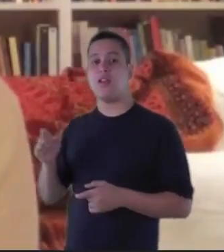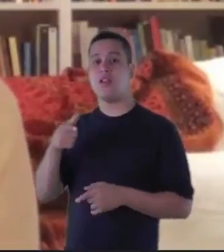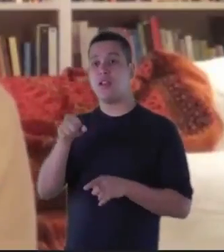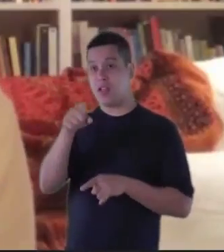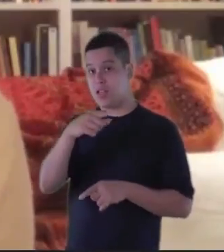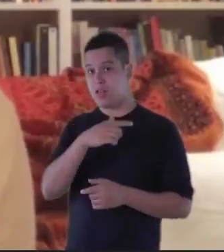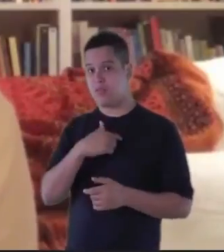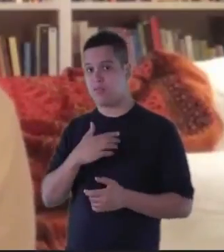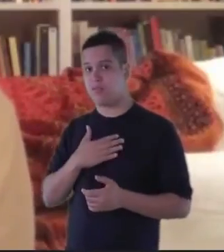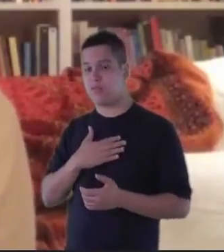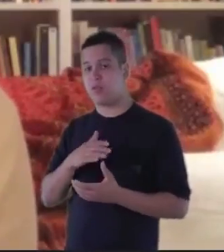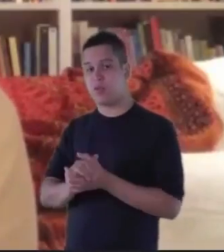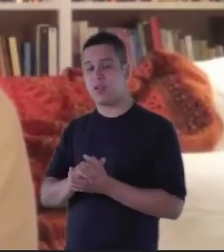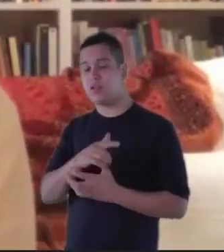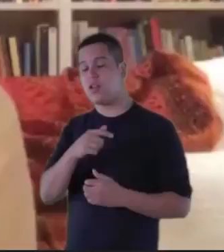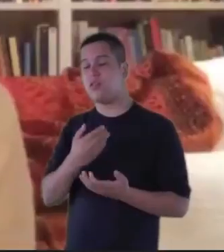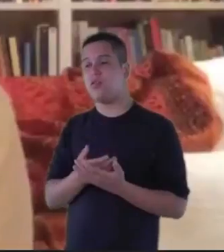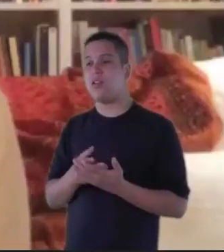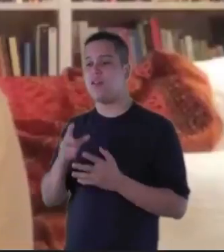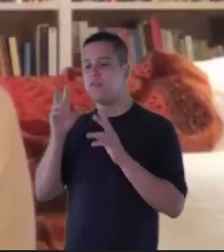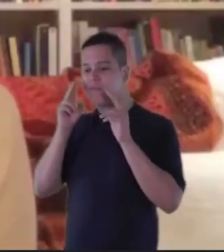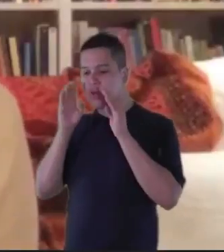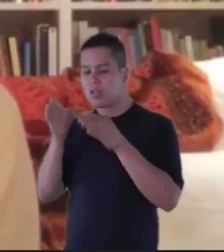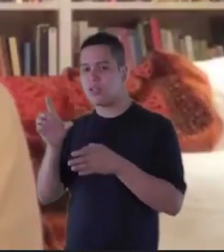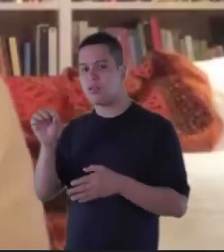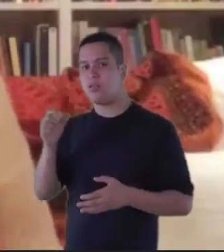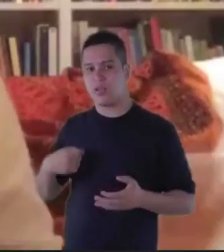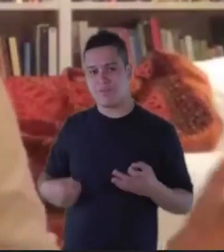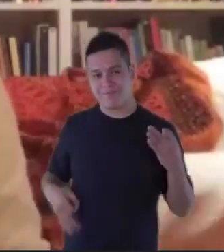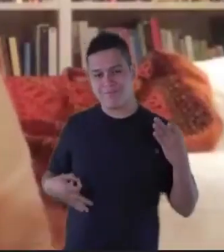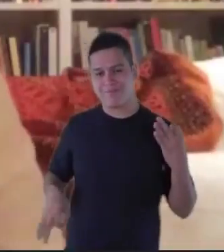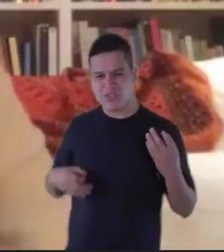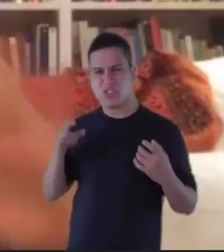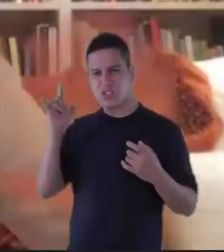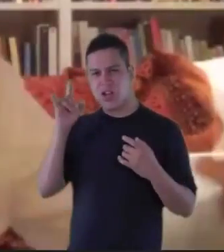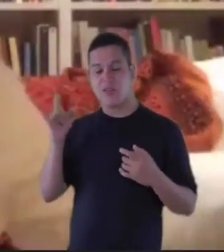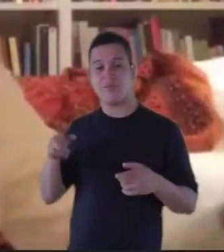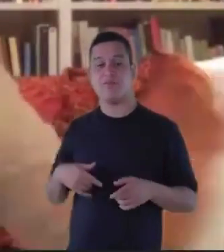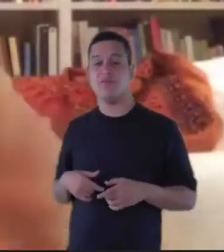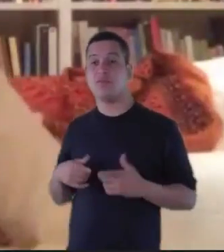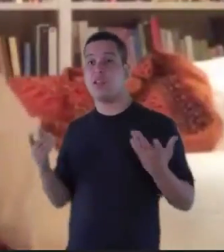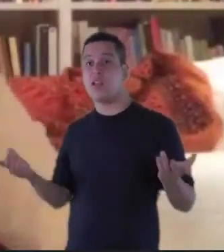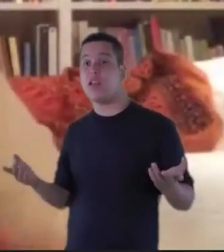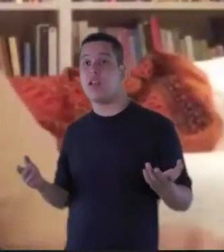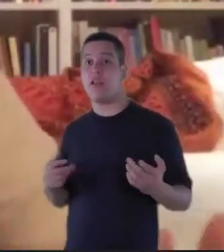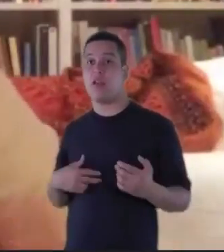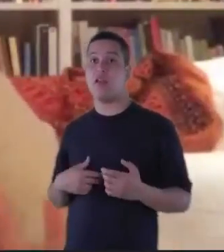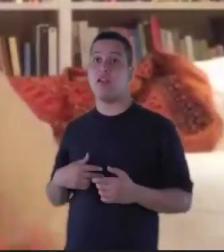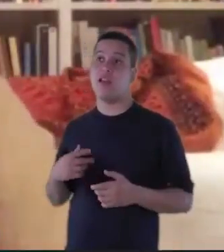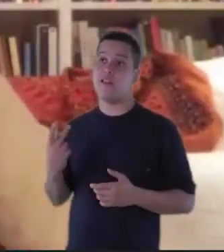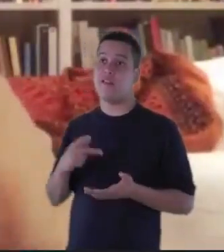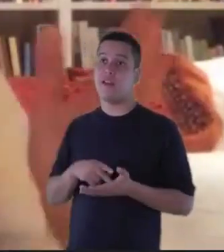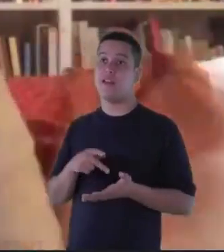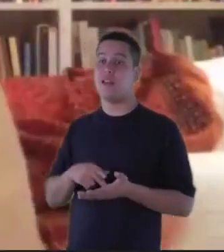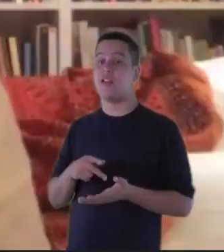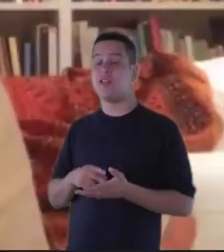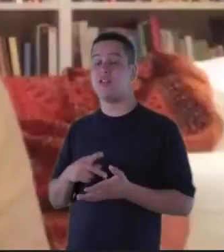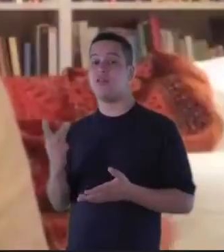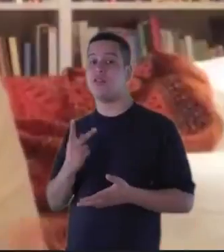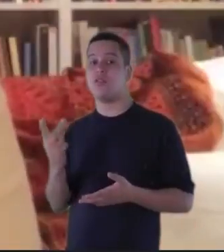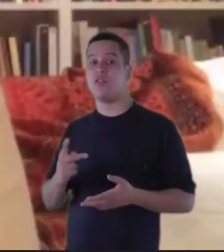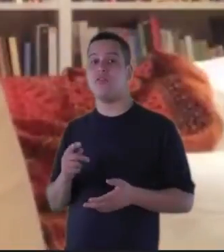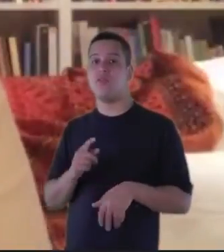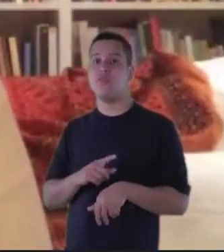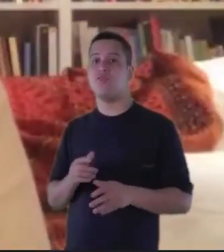dedo, tal, que eu adoro aquele som tipo do Ry Cooder e tal. E foi a única vez que a gente ficou assim mesmo, sem fazer nada, só curtindo, ele já